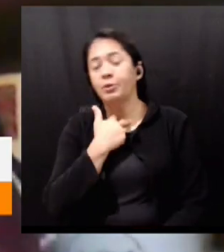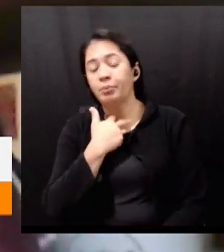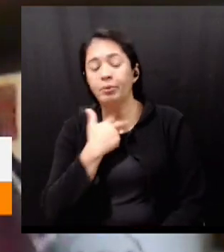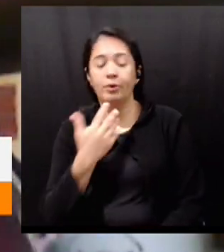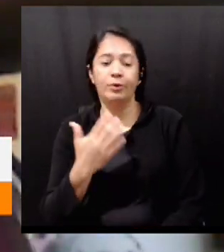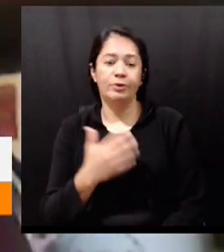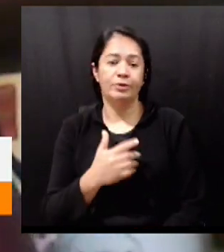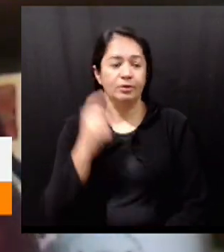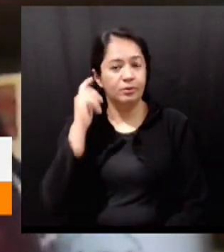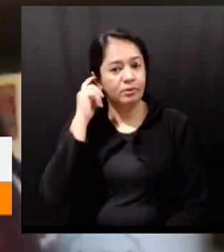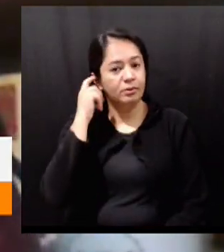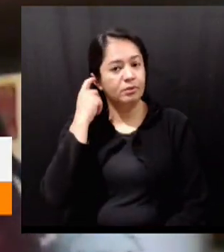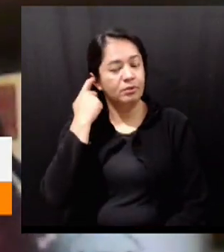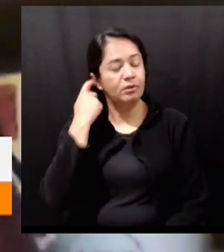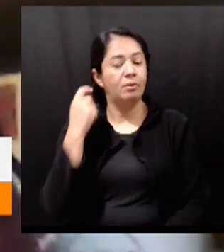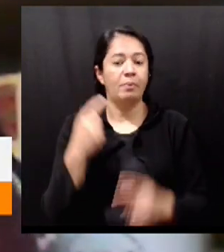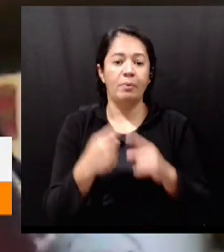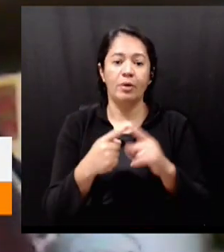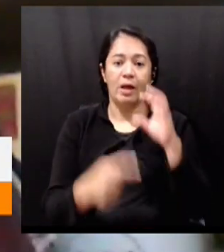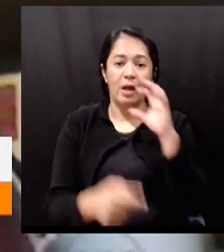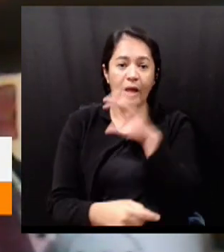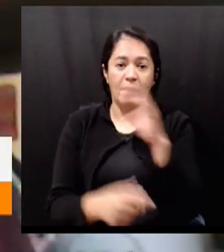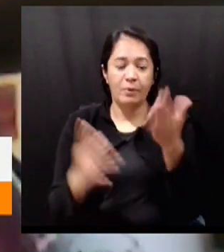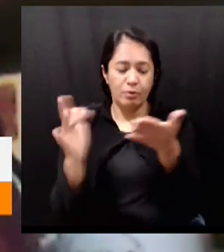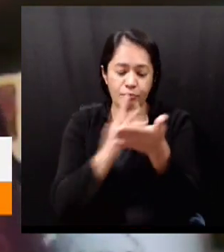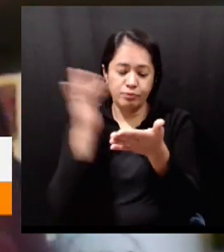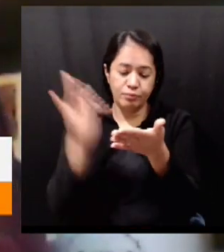muito rápido e vai só passando o dedinho, né?